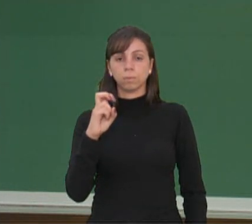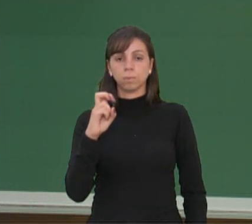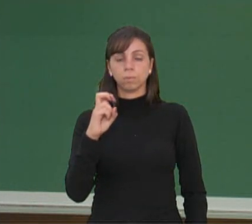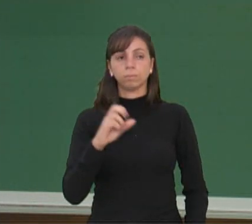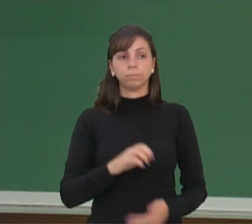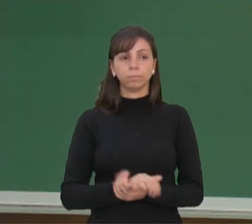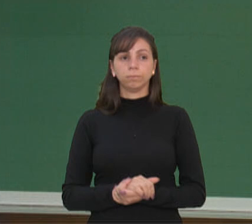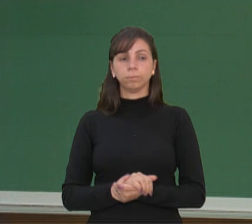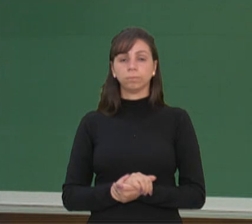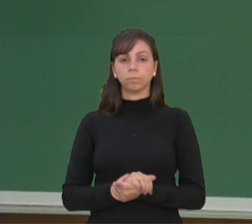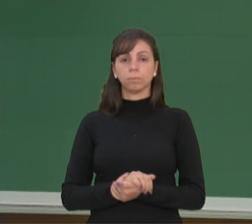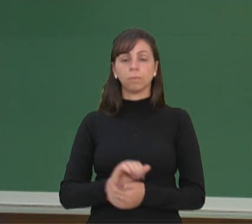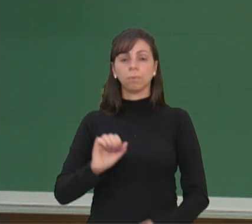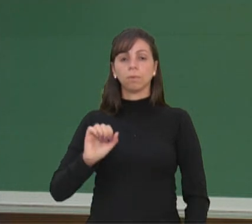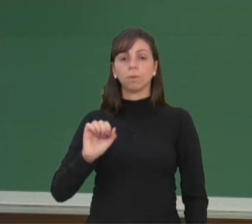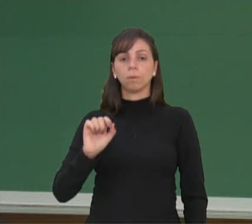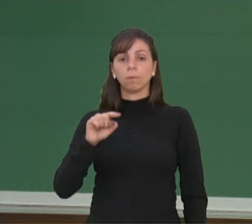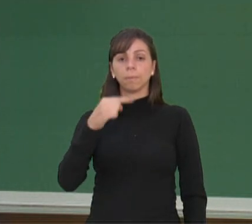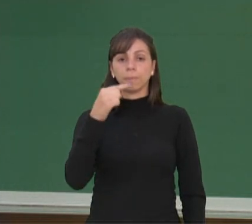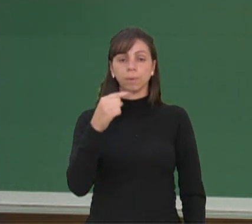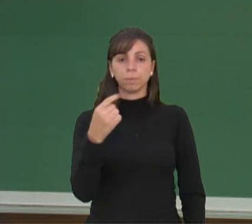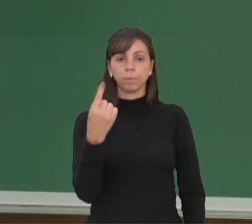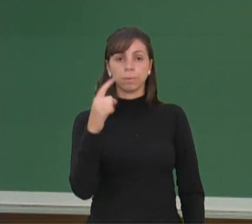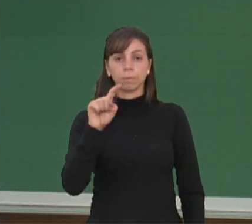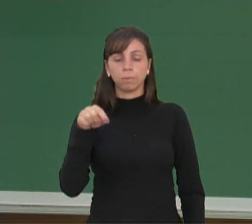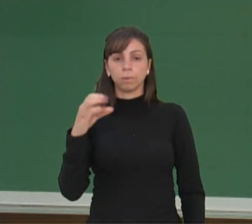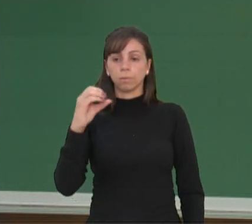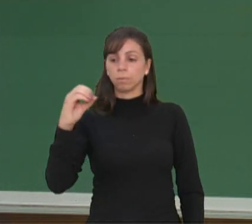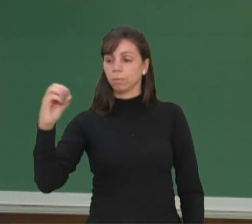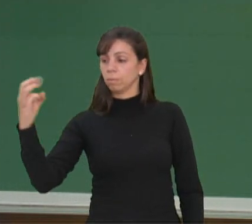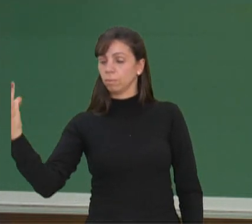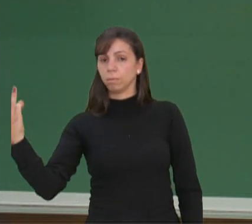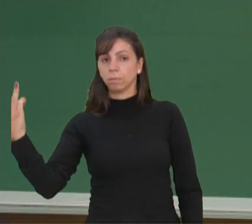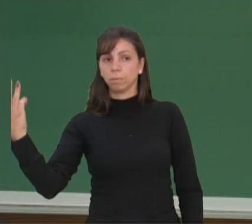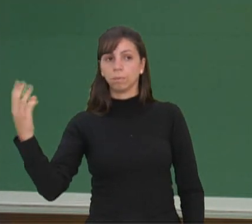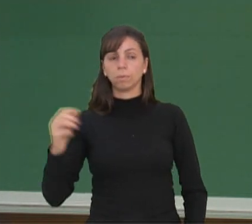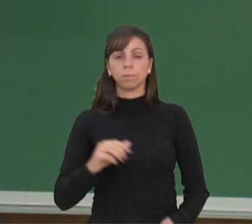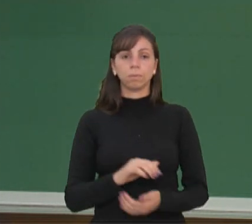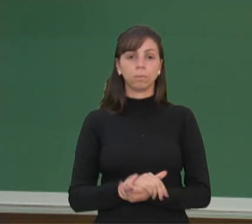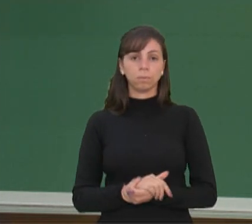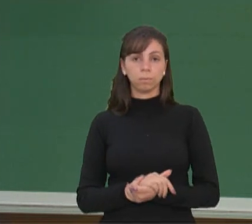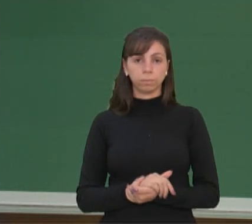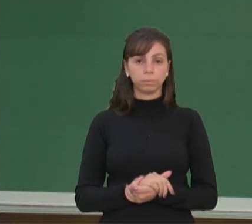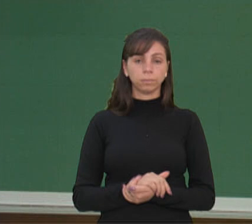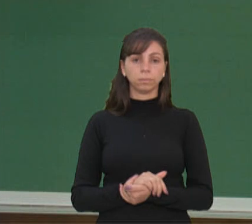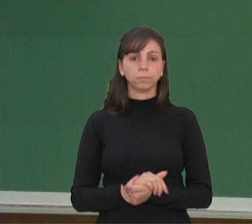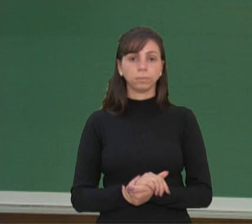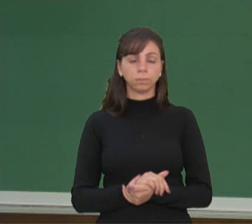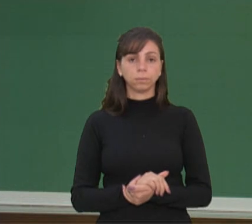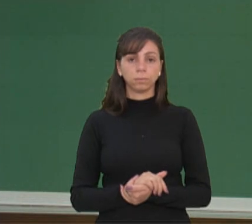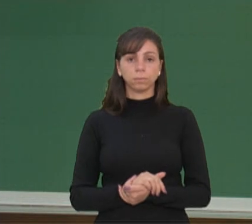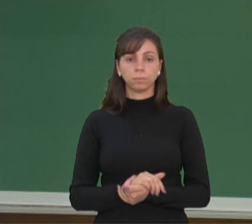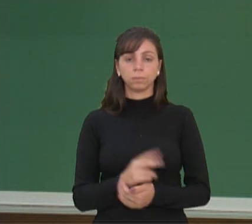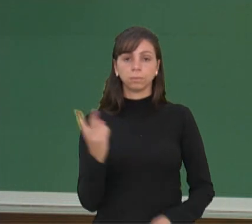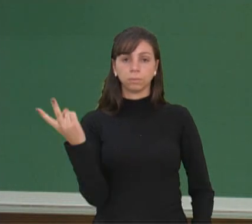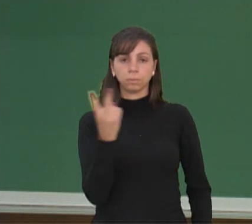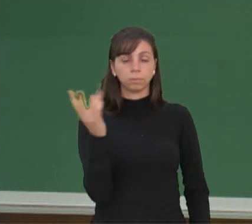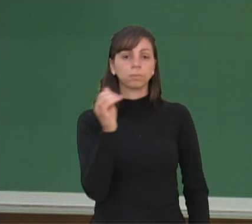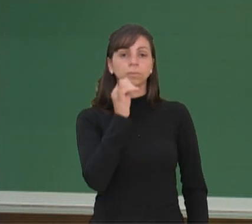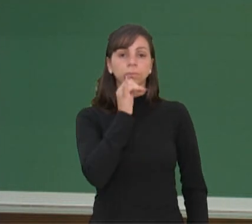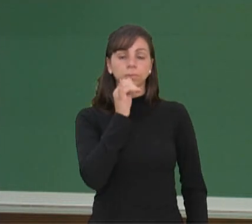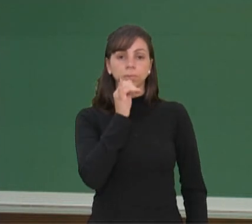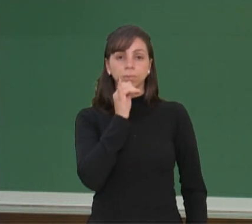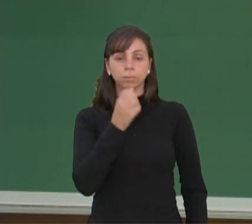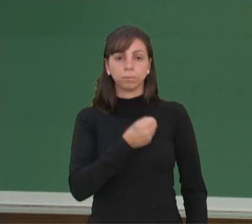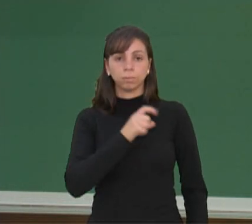menos 1,003, ou então, menos 1 inteiro e 3 milésimos. Tá? São dois exemplos de decimais